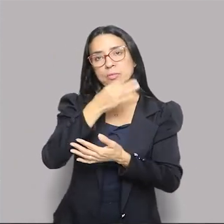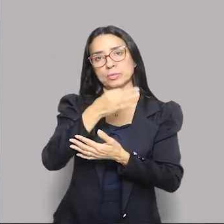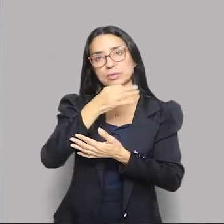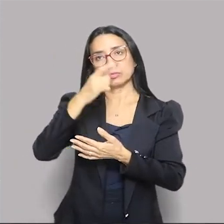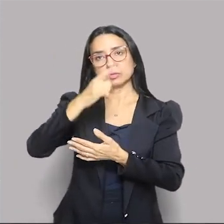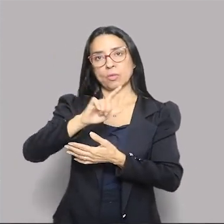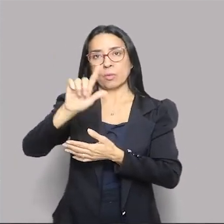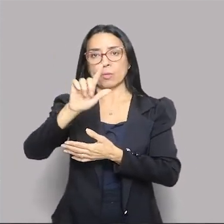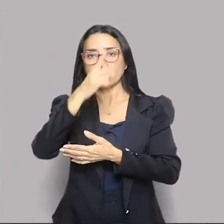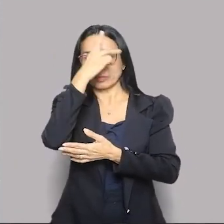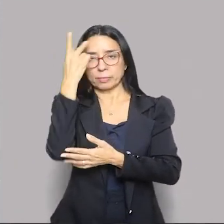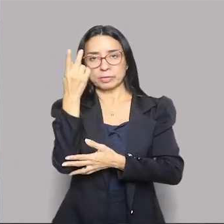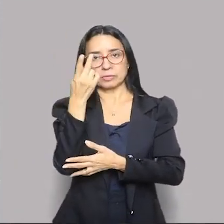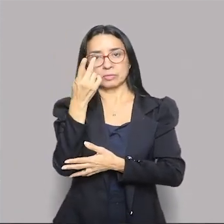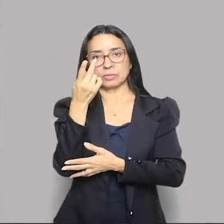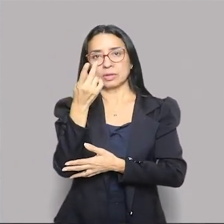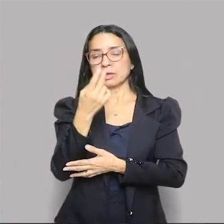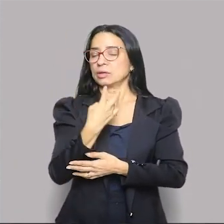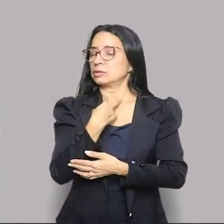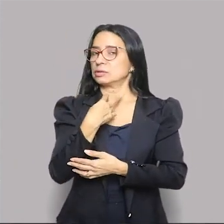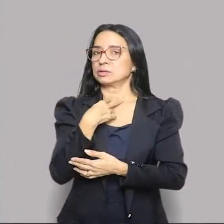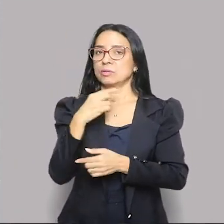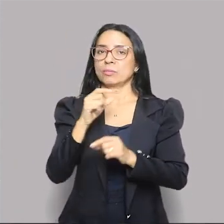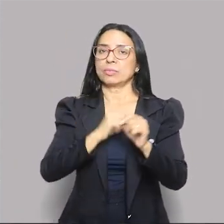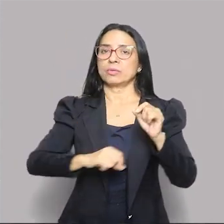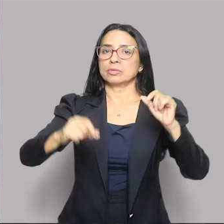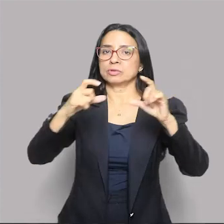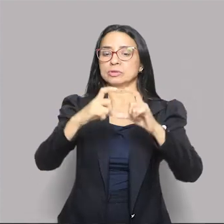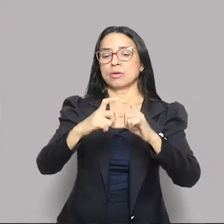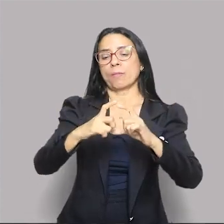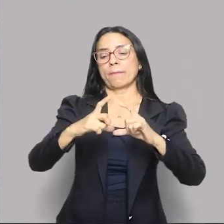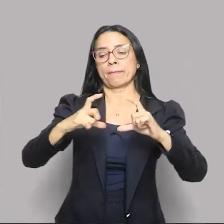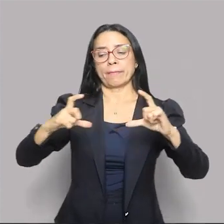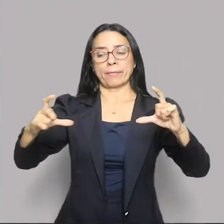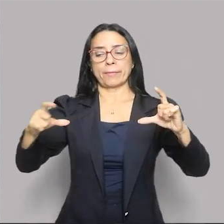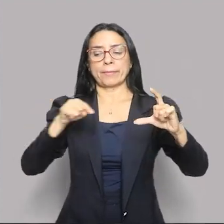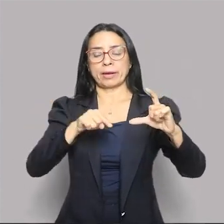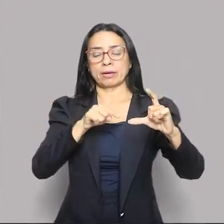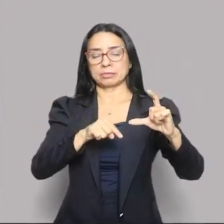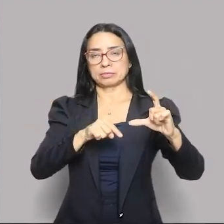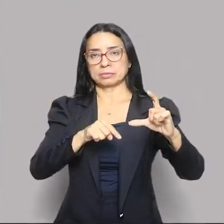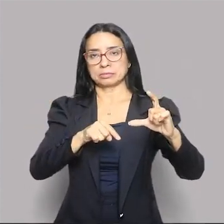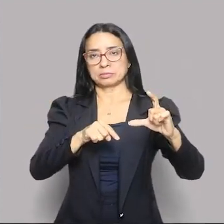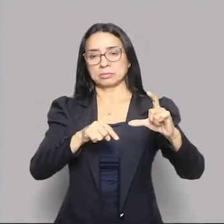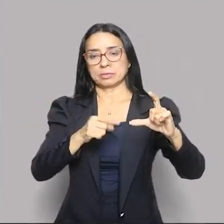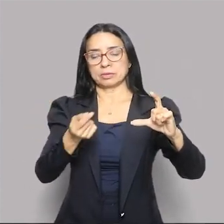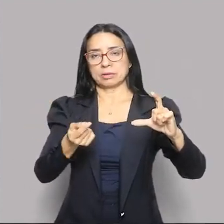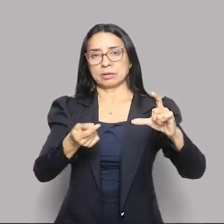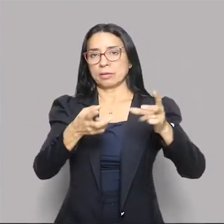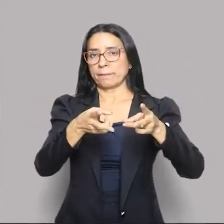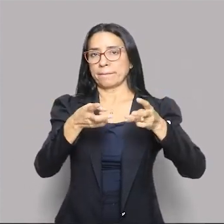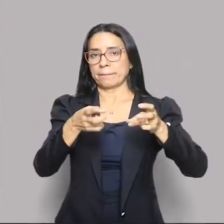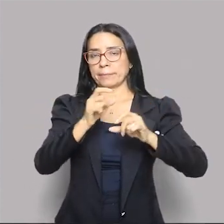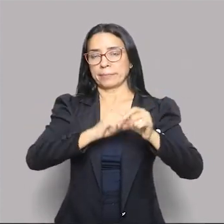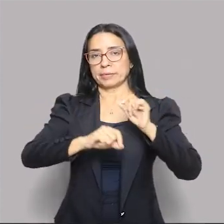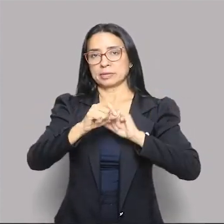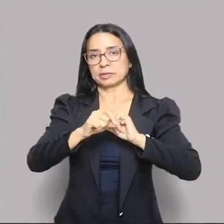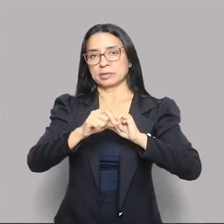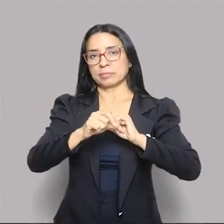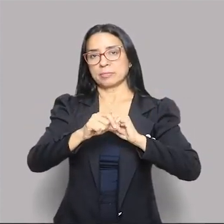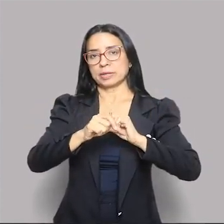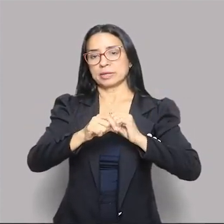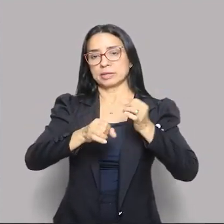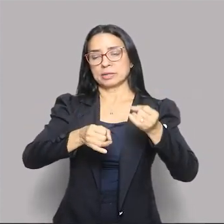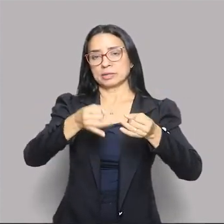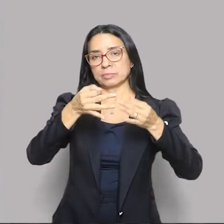pessoa, ela não pode tomar a maior parte do seu parágrafo. Pode perceber que a justificativa fica